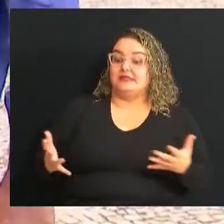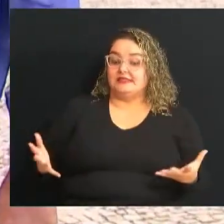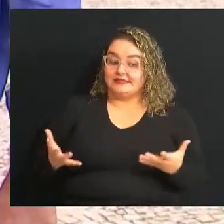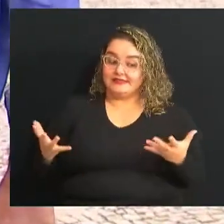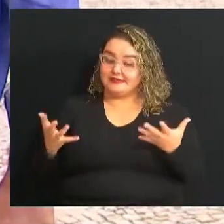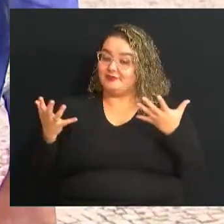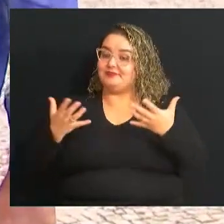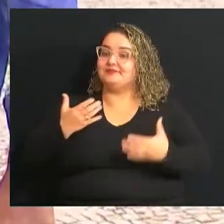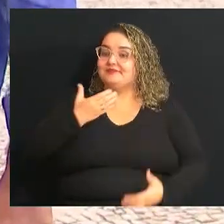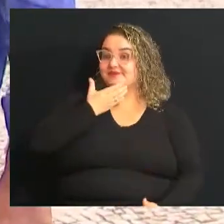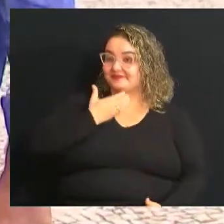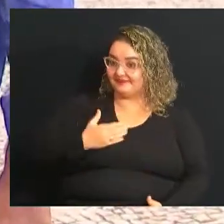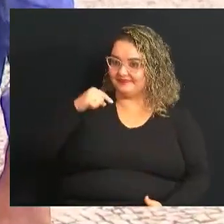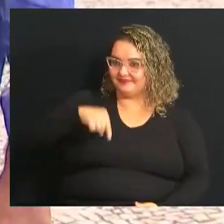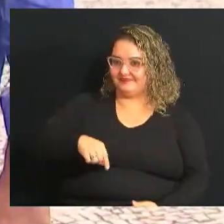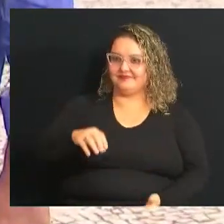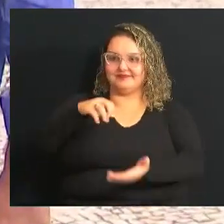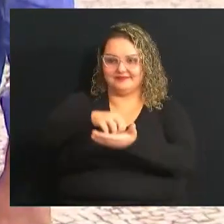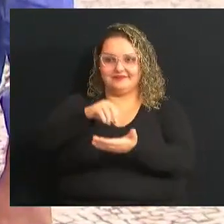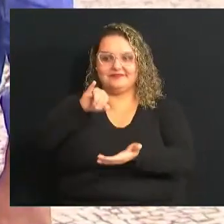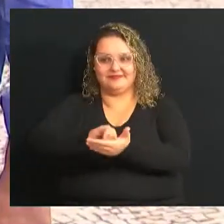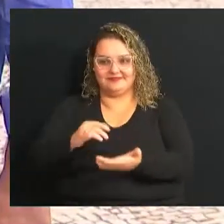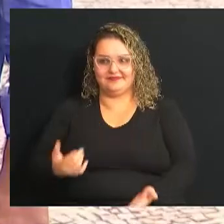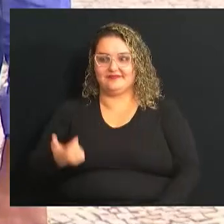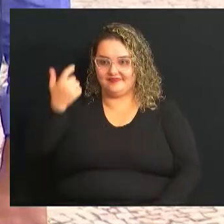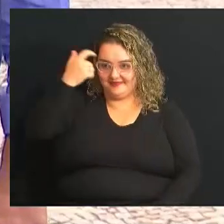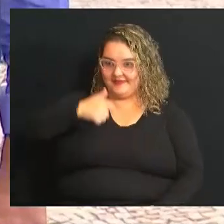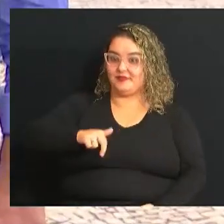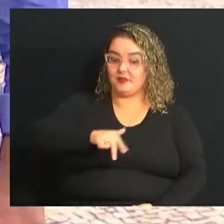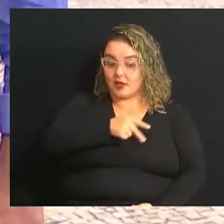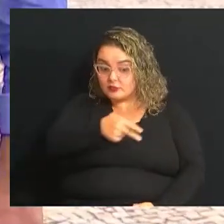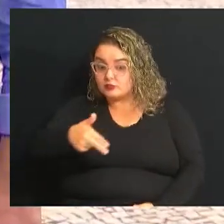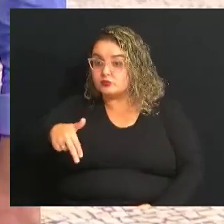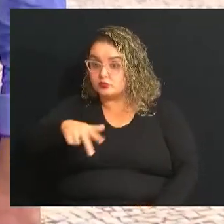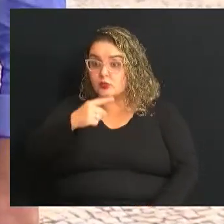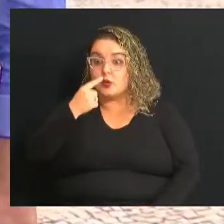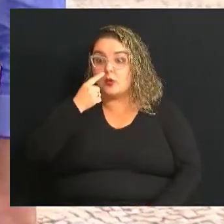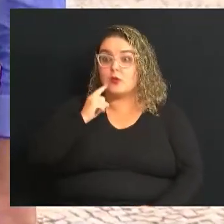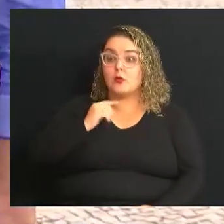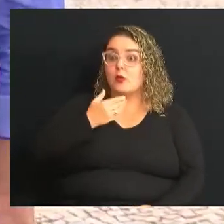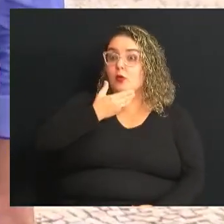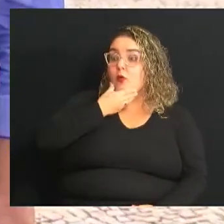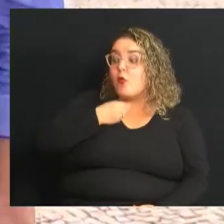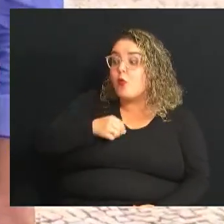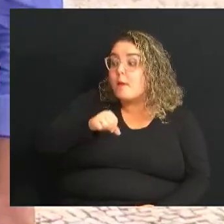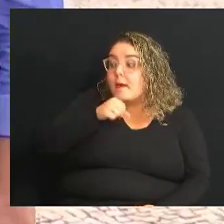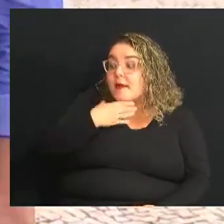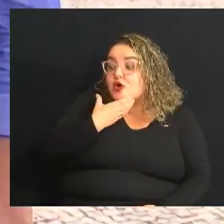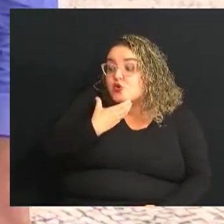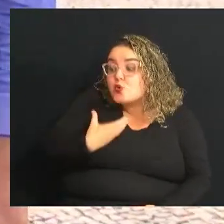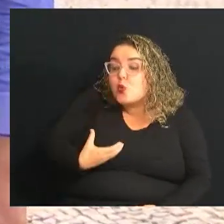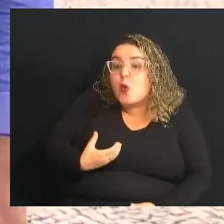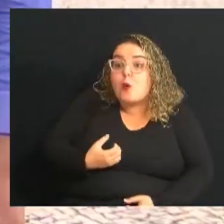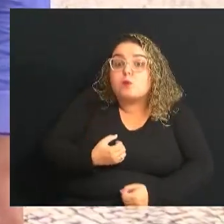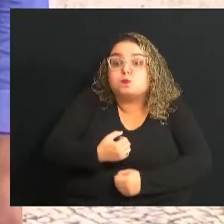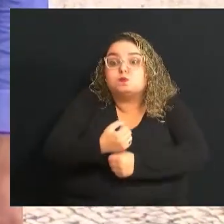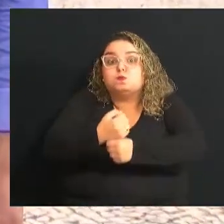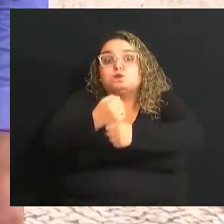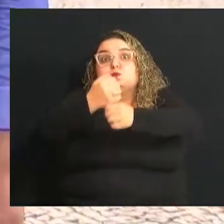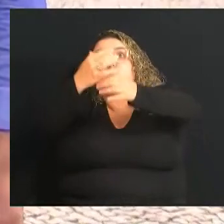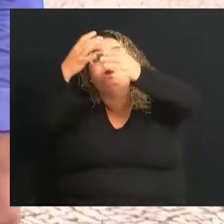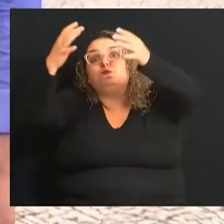a todos que estiverem aqui no centro hoje. Então, 4 horas da tarde, tem encontro marcado aqui no Largo do